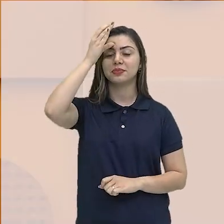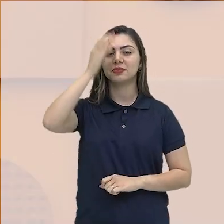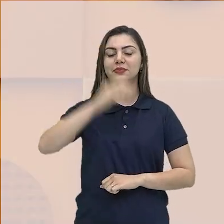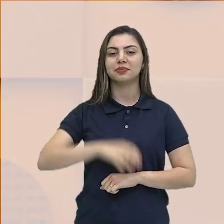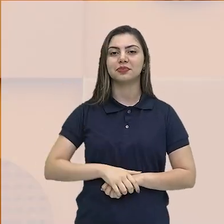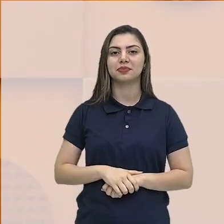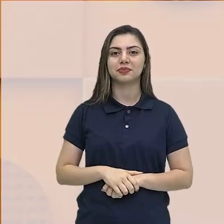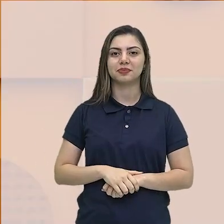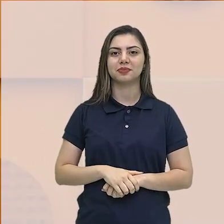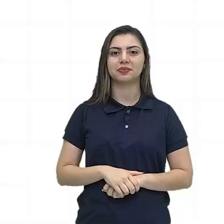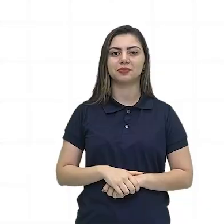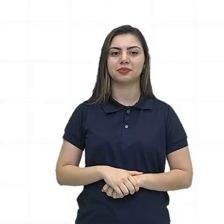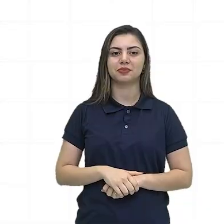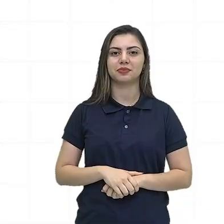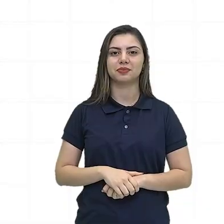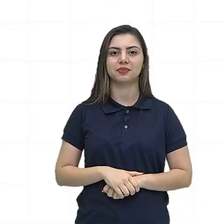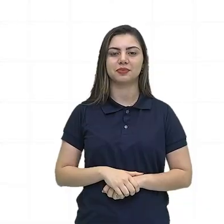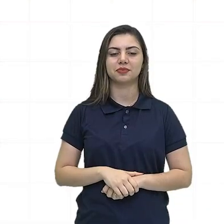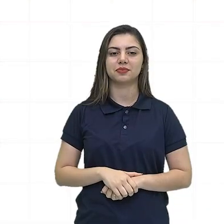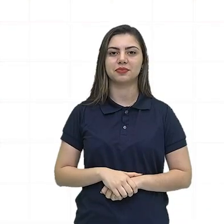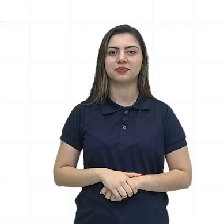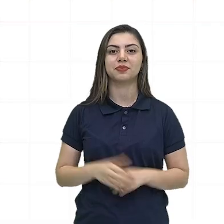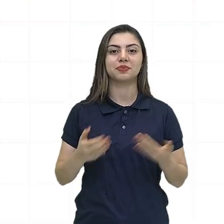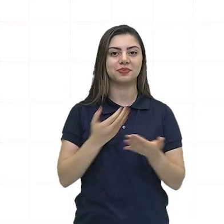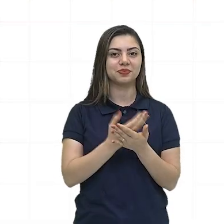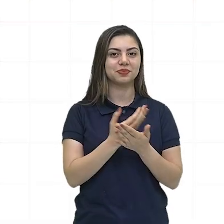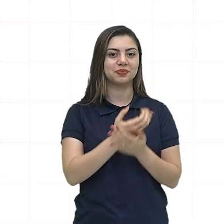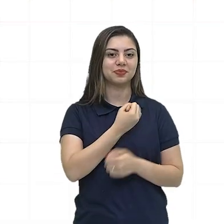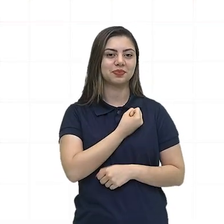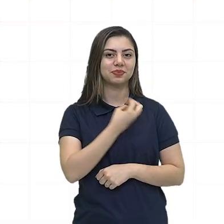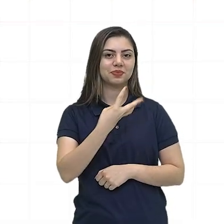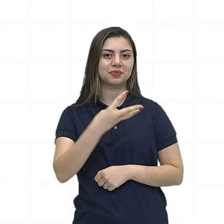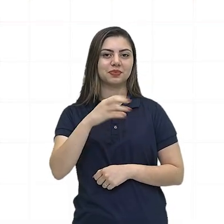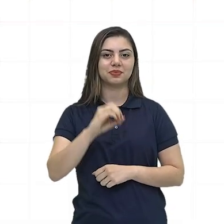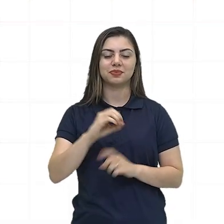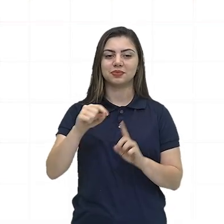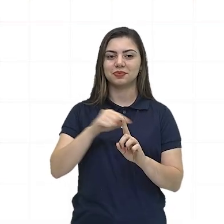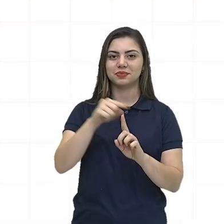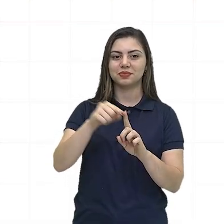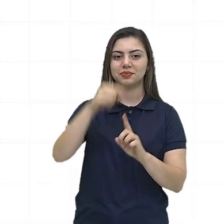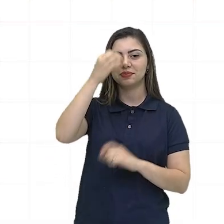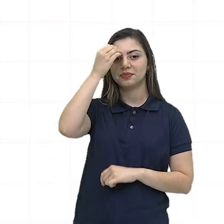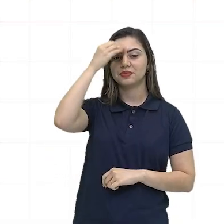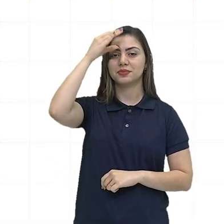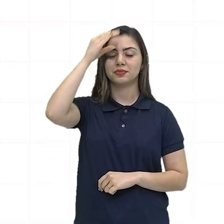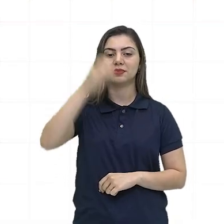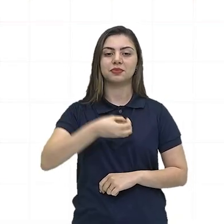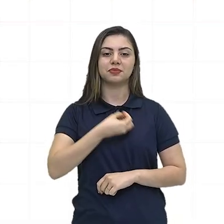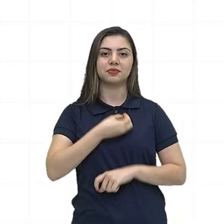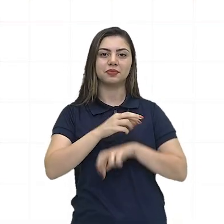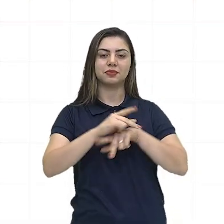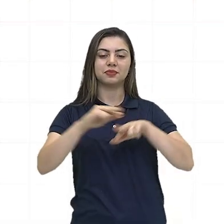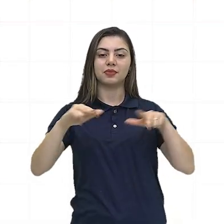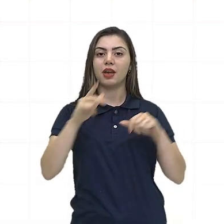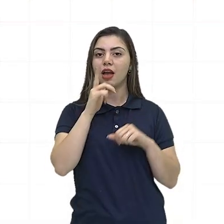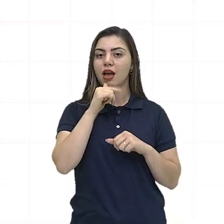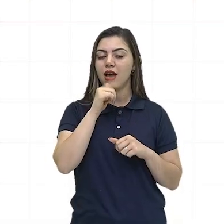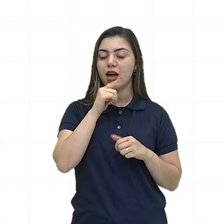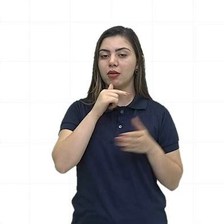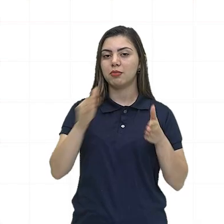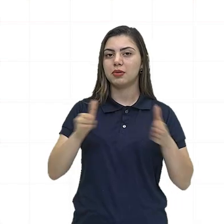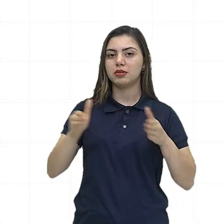de conhecimento de nossa aula. Estamos na aula de número 30, com o objeto de conhecimento Biodiversidade e